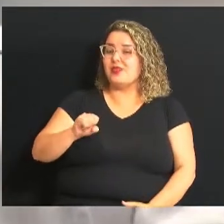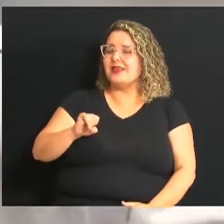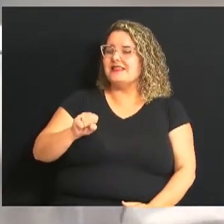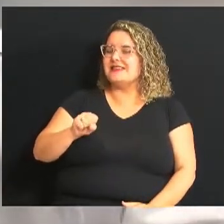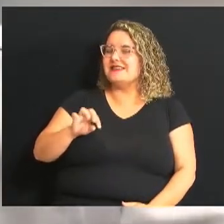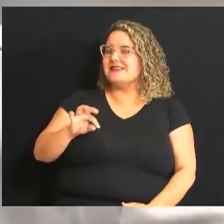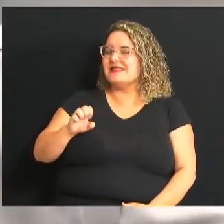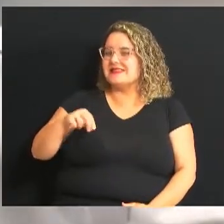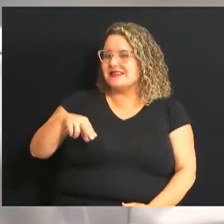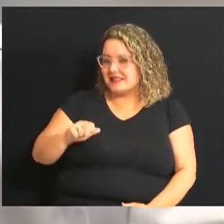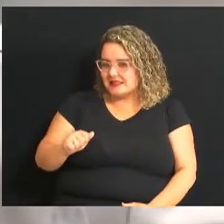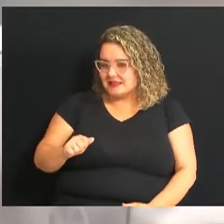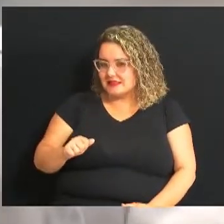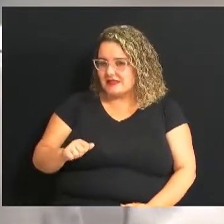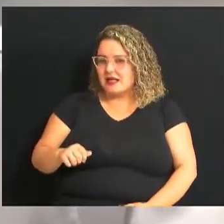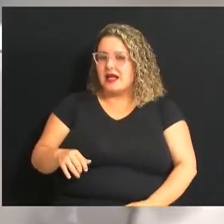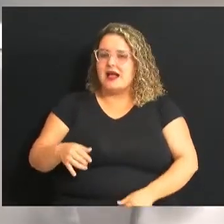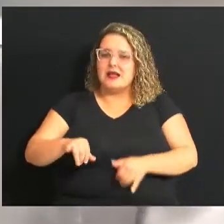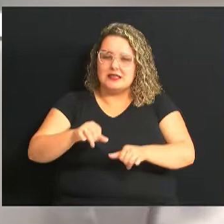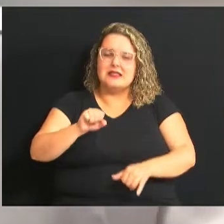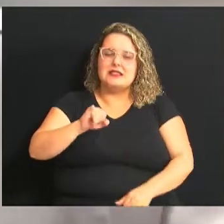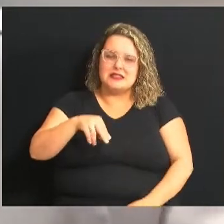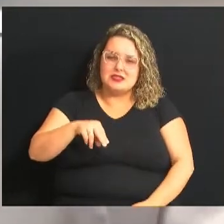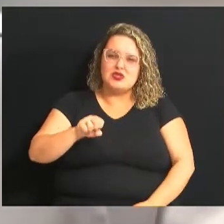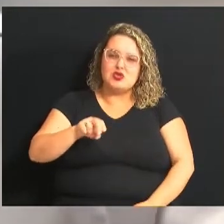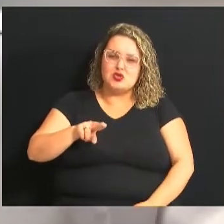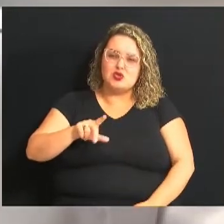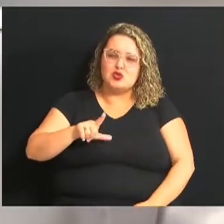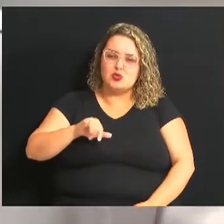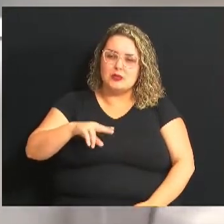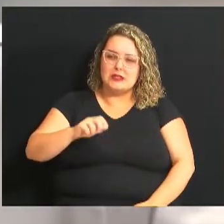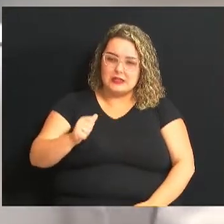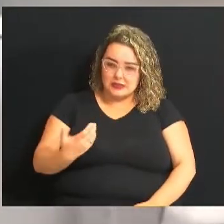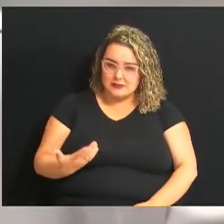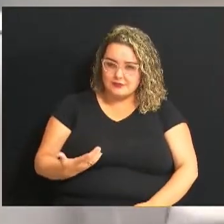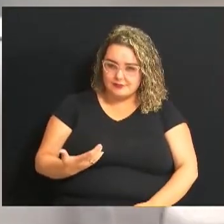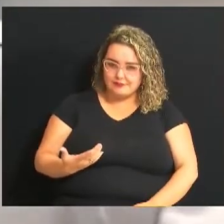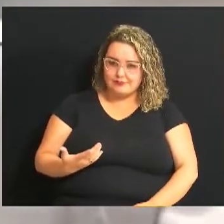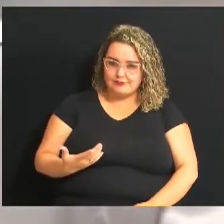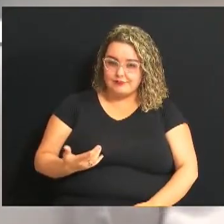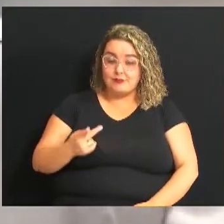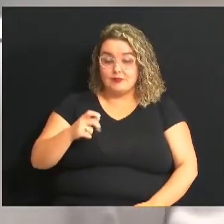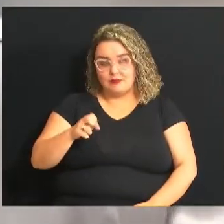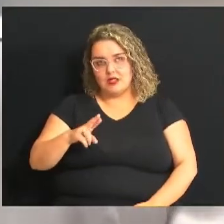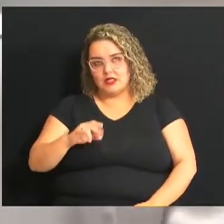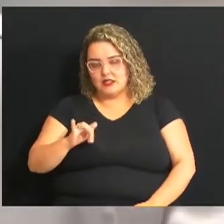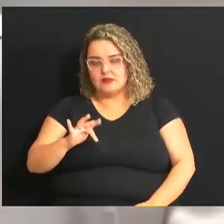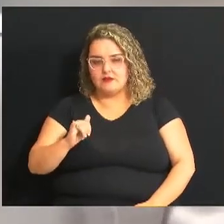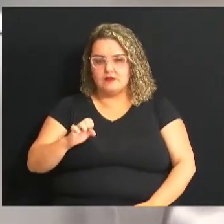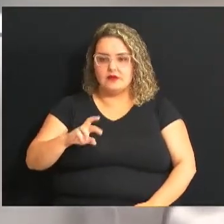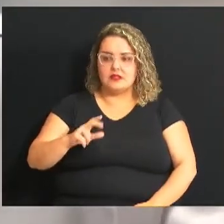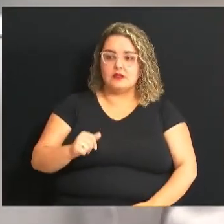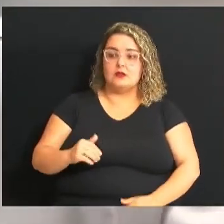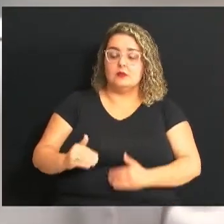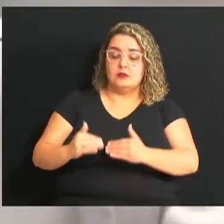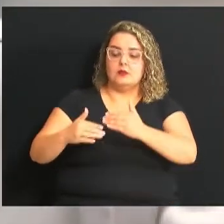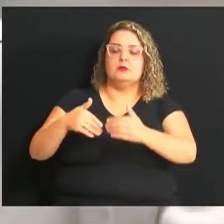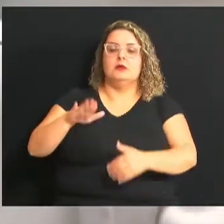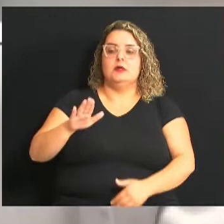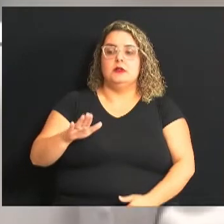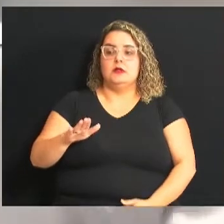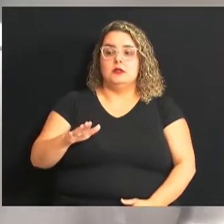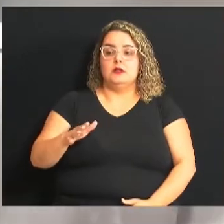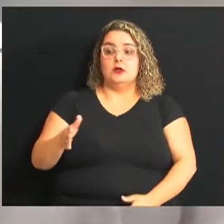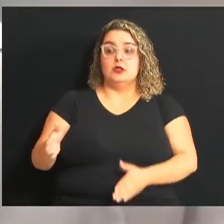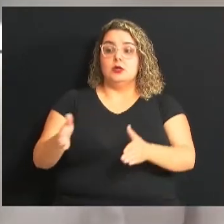sendo produzida. A gente chama de resistência periférica à insulina. E aí o pâncreas produz mais. Chega uma hora que esse pâncreas